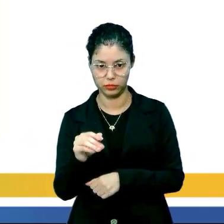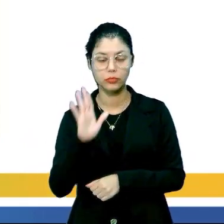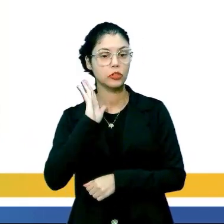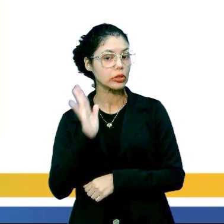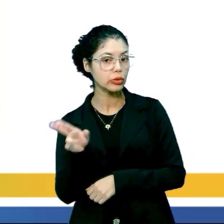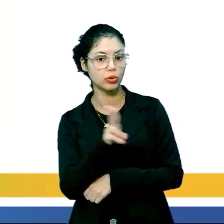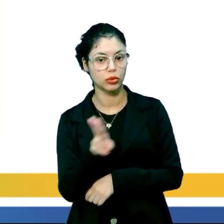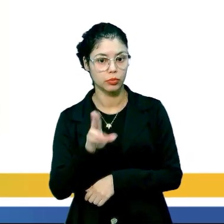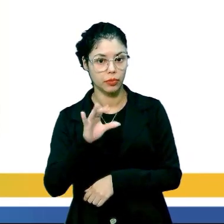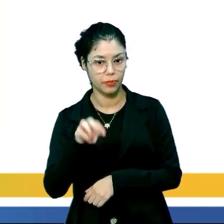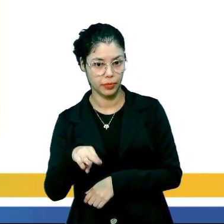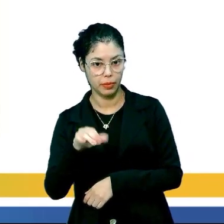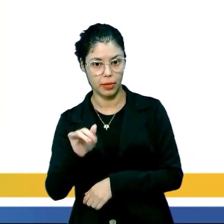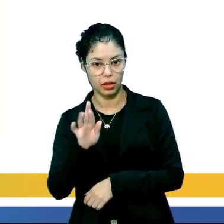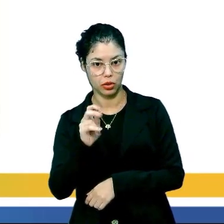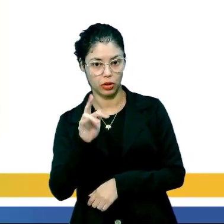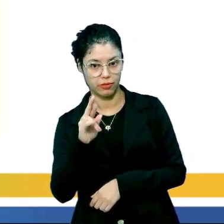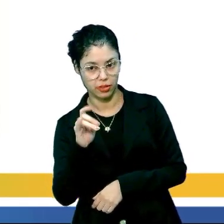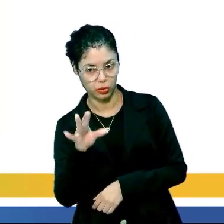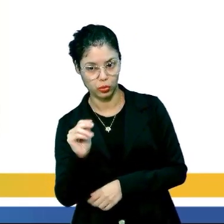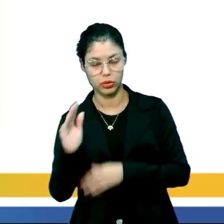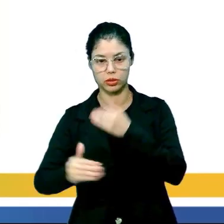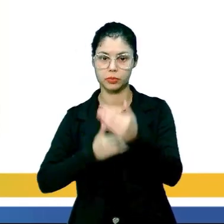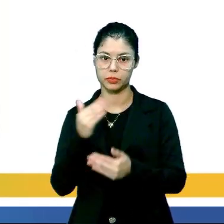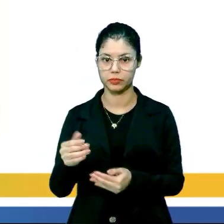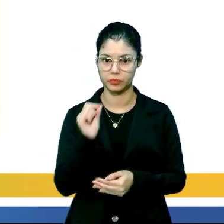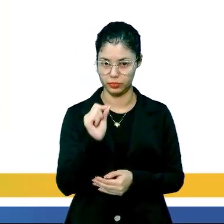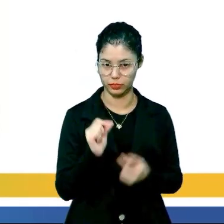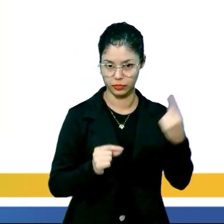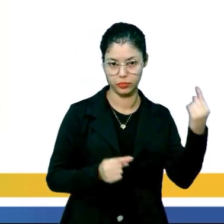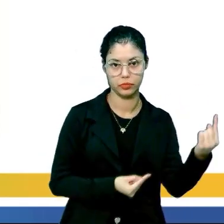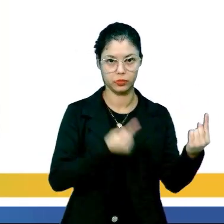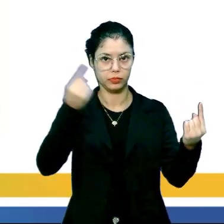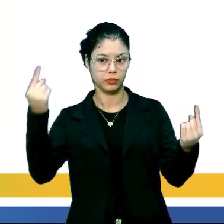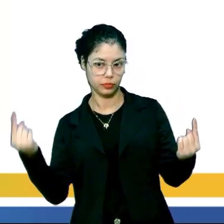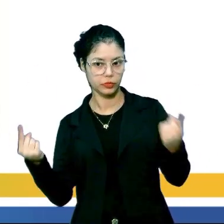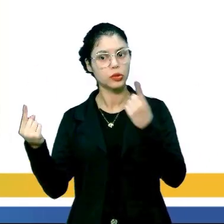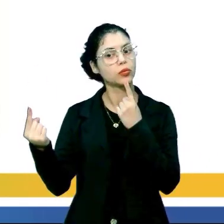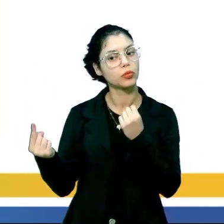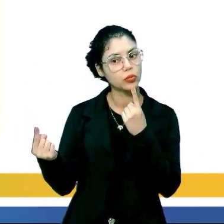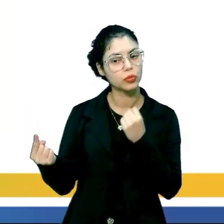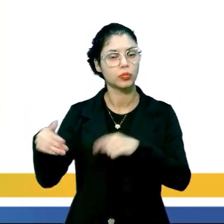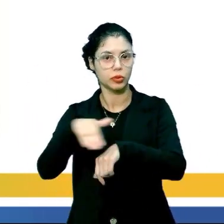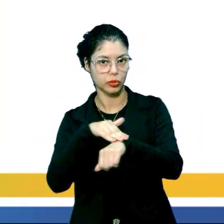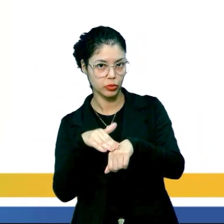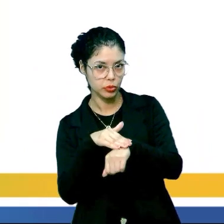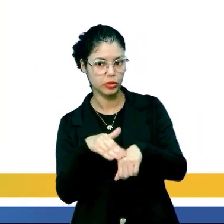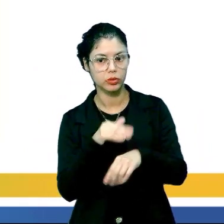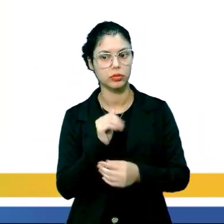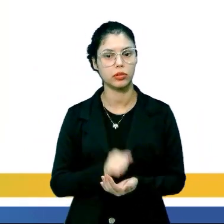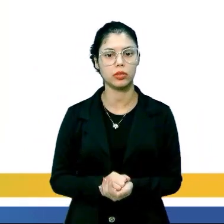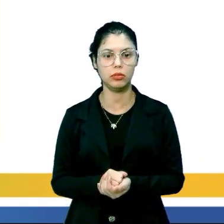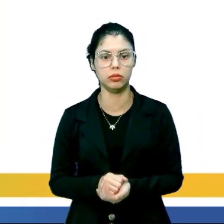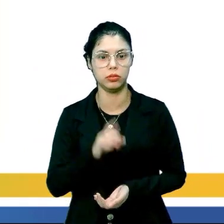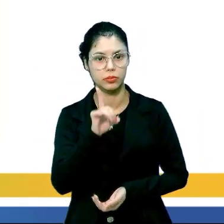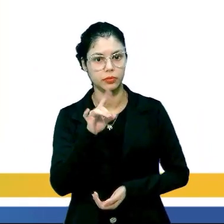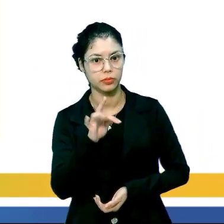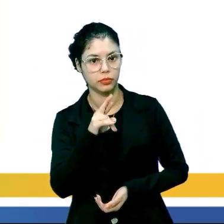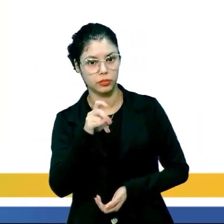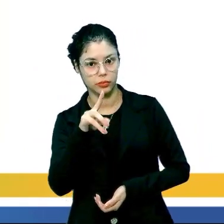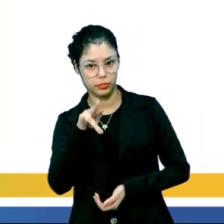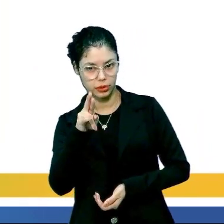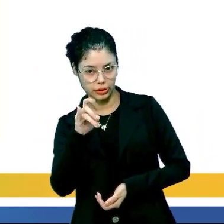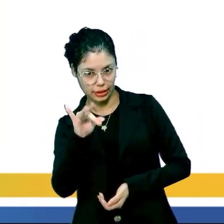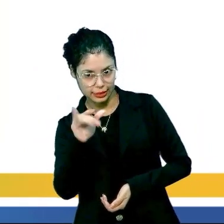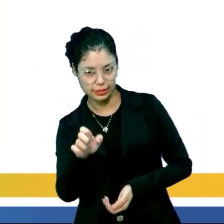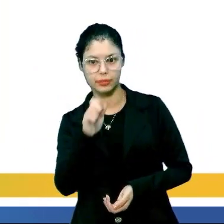macrófago. O nome desse processo, pessoal, do que sai do sangue para o tecido, é conhecido como diapedese,